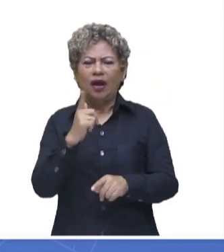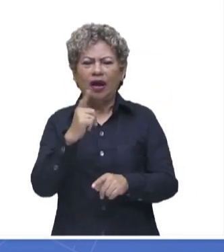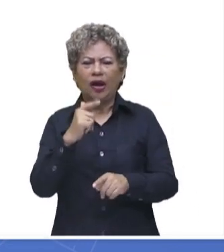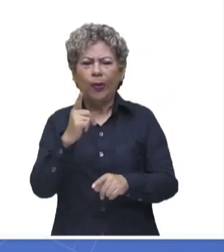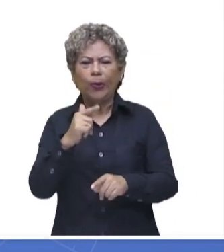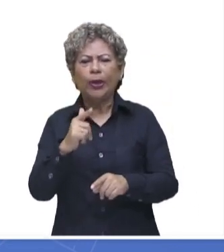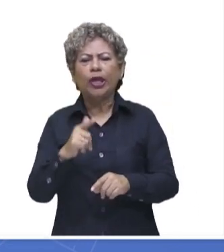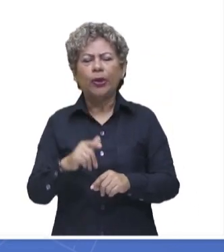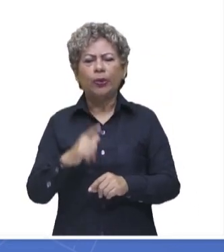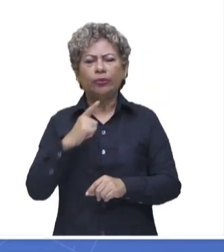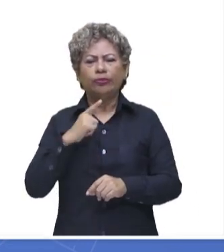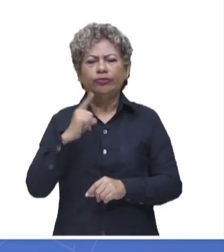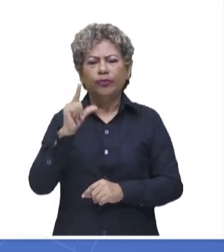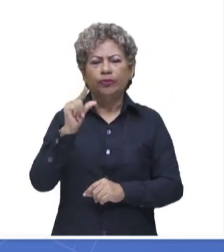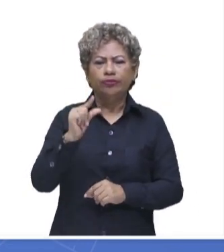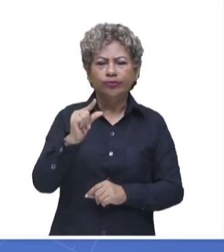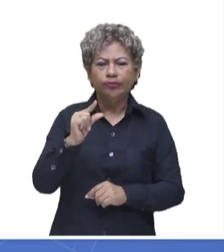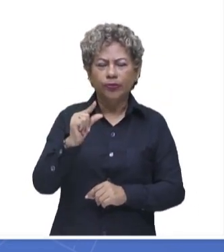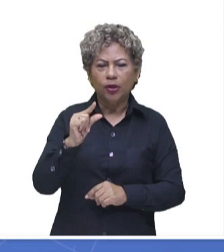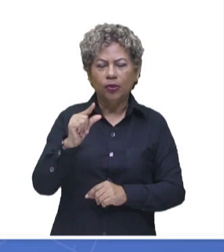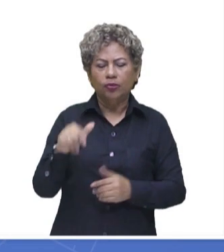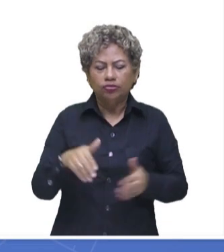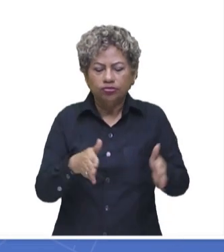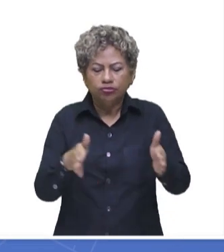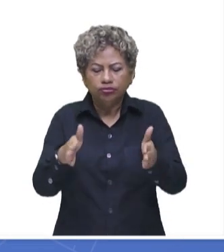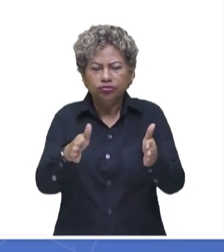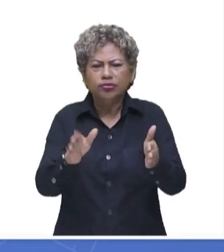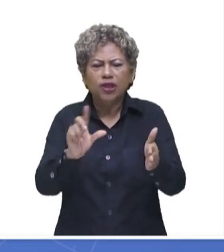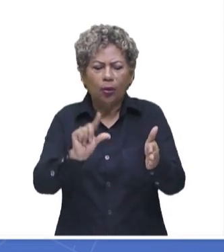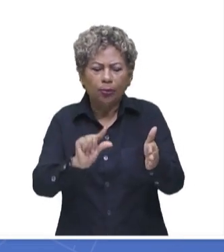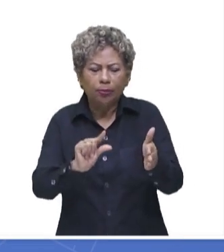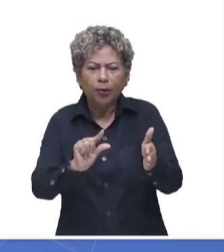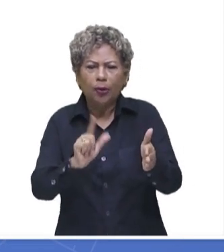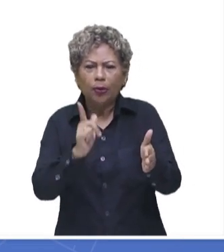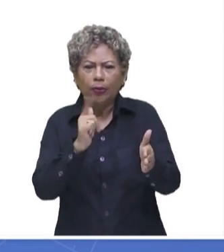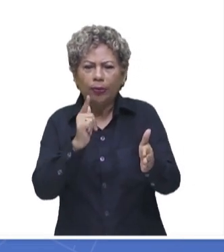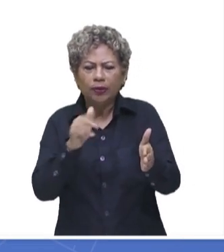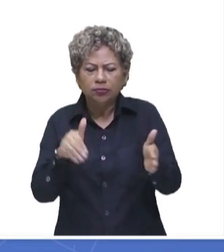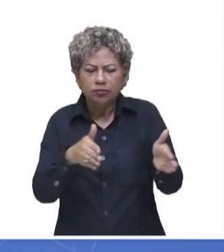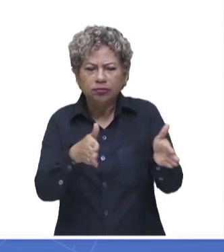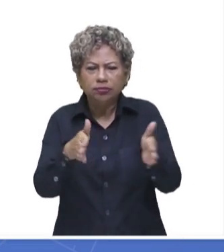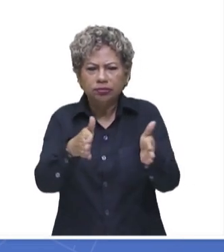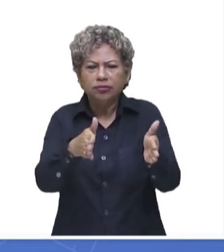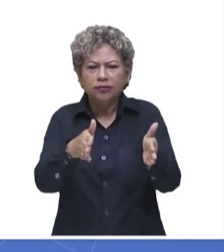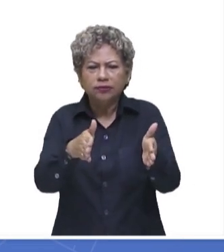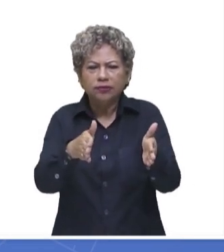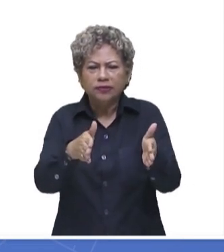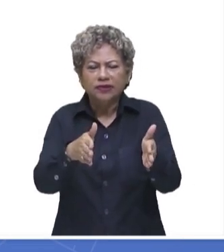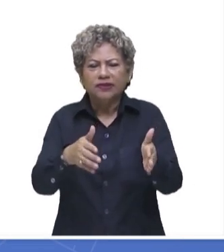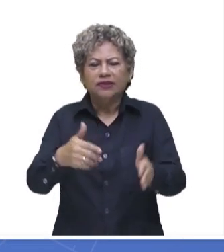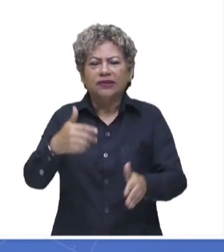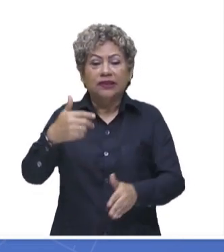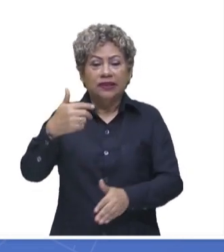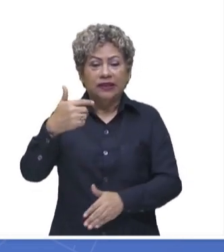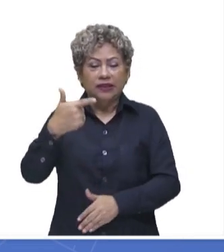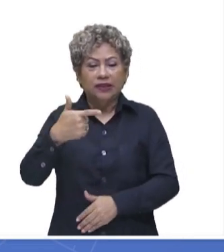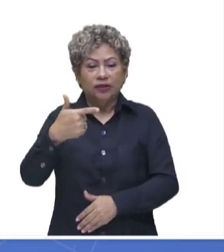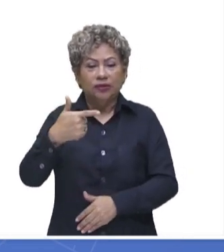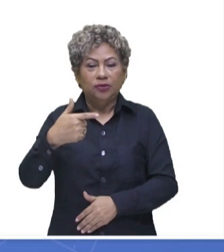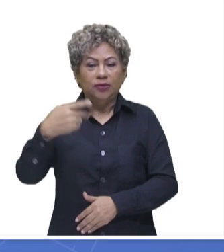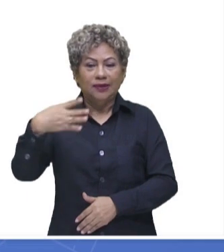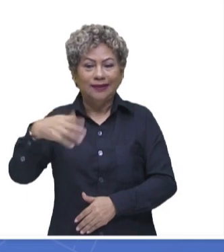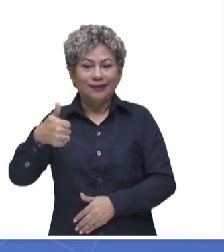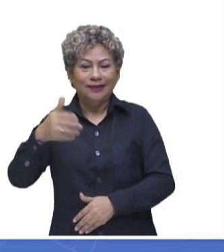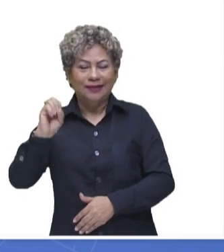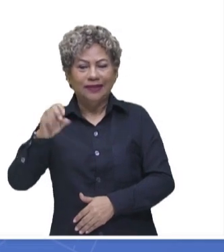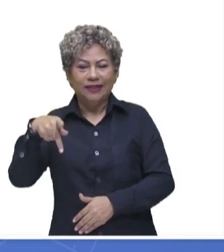último, aquela última linha lá, Juruá, 2.410 quilômetros, então a resposta correta, vamos marcar aí,